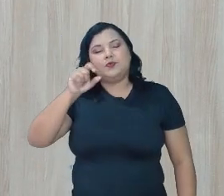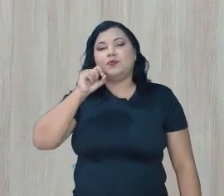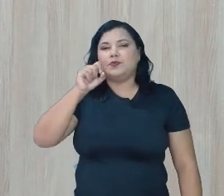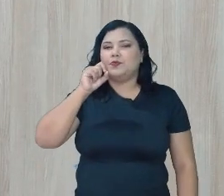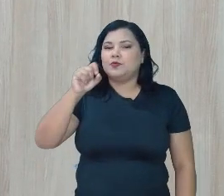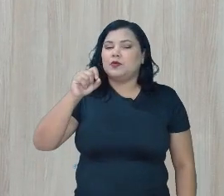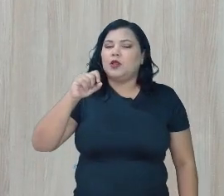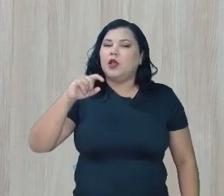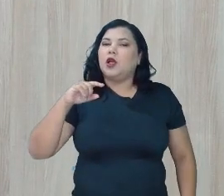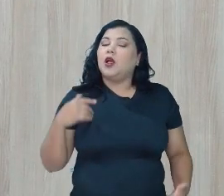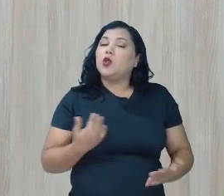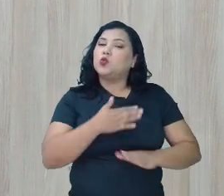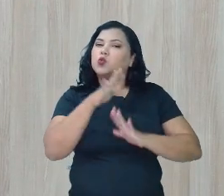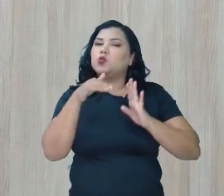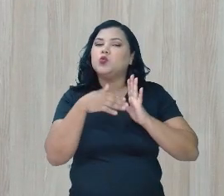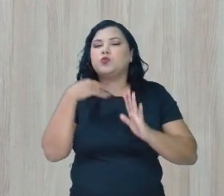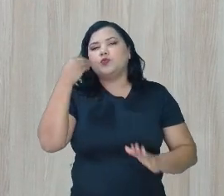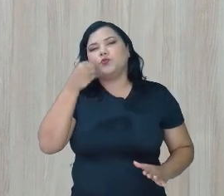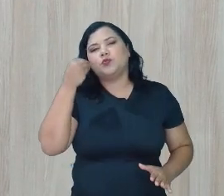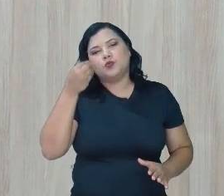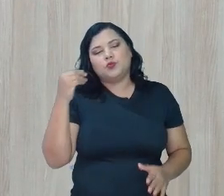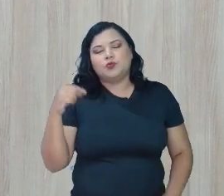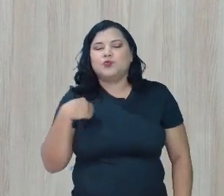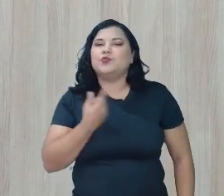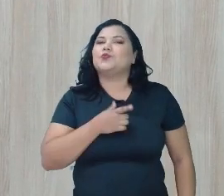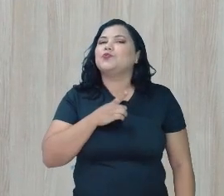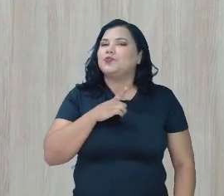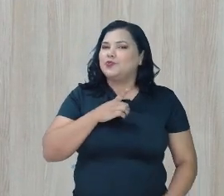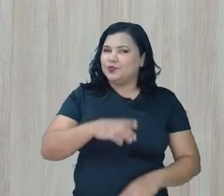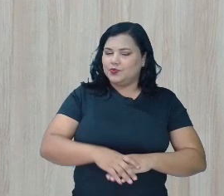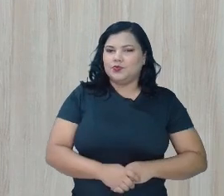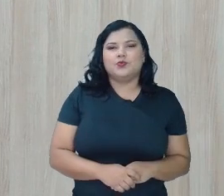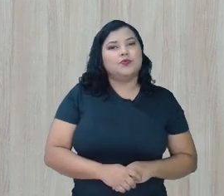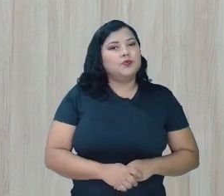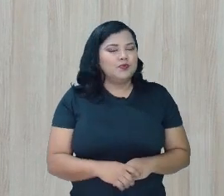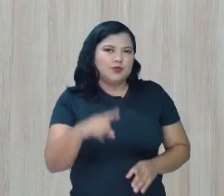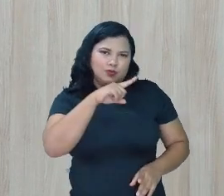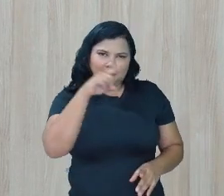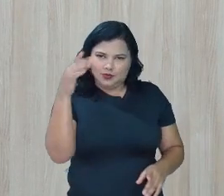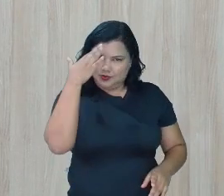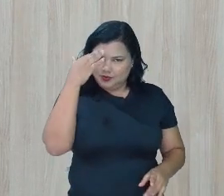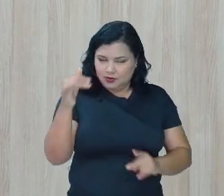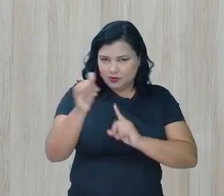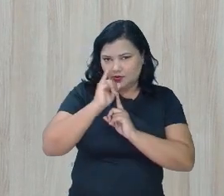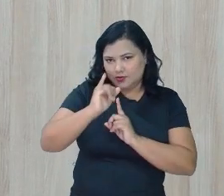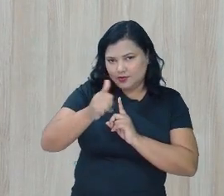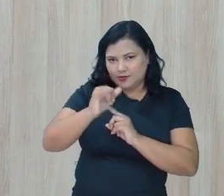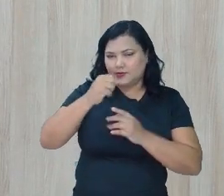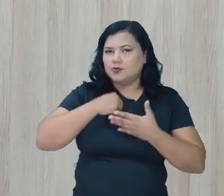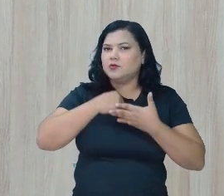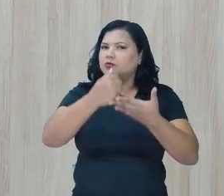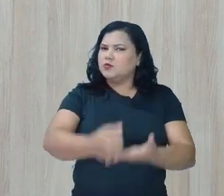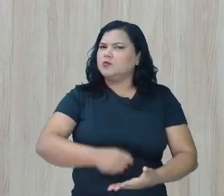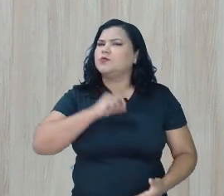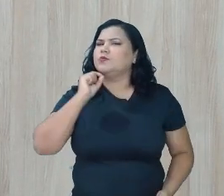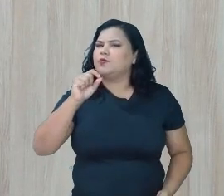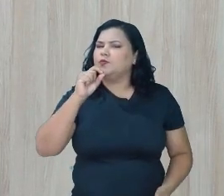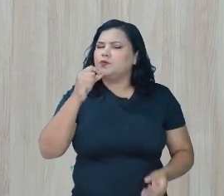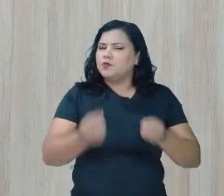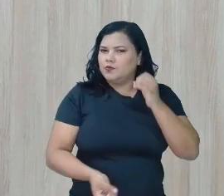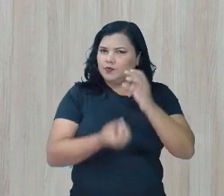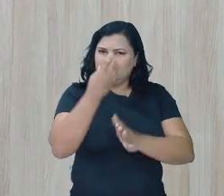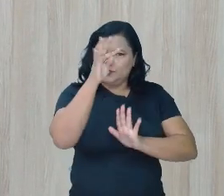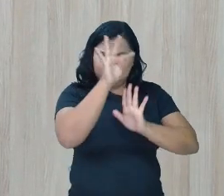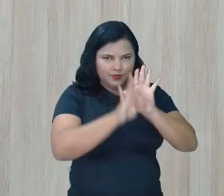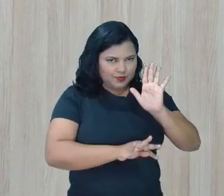isso que é vivenciado, porque vocês sabiam que as narrativas ajudam também nas produções